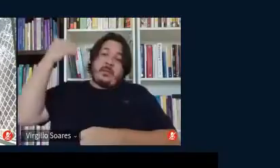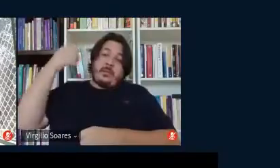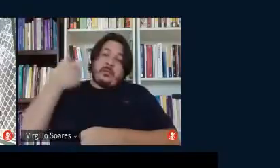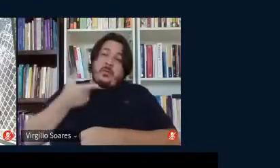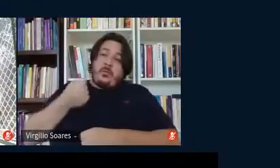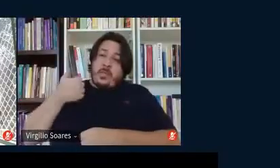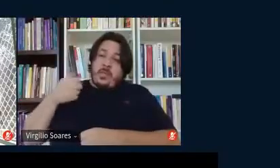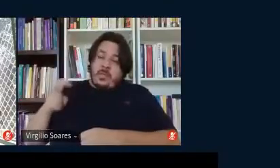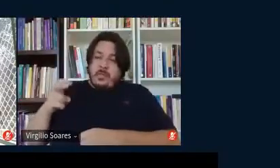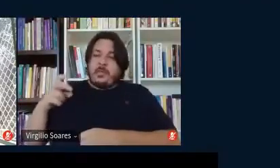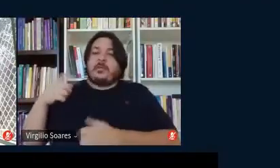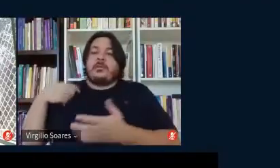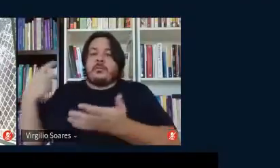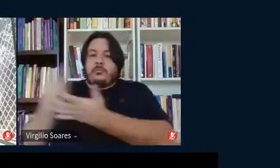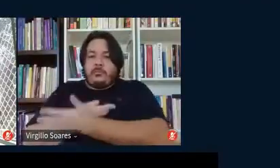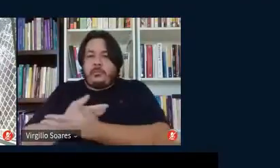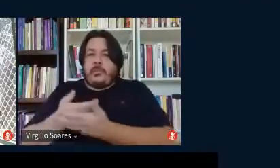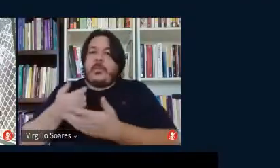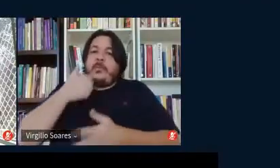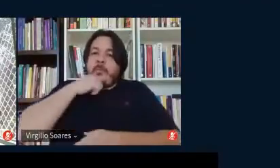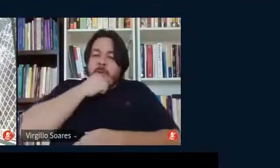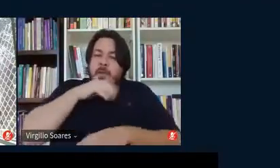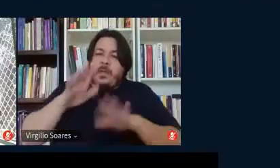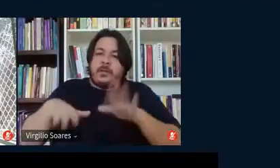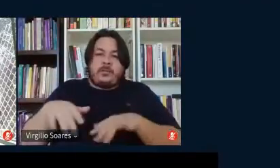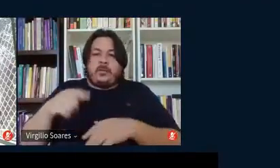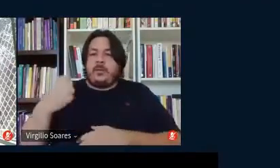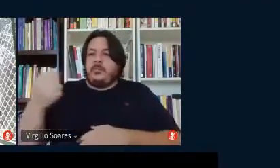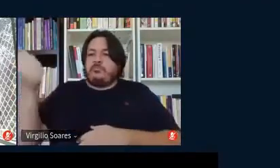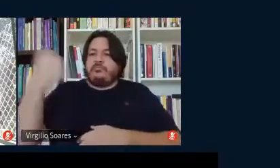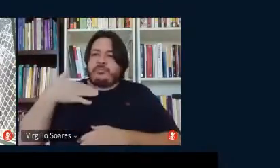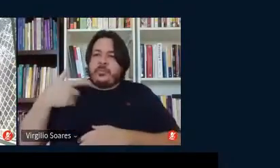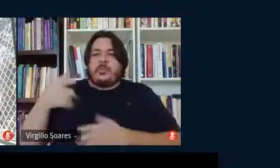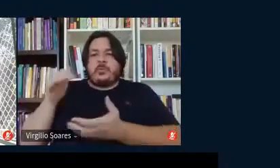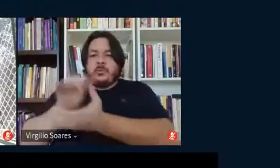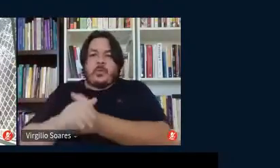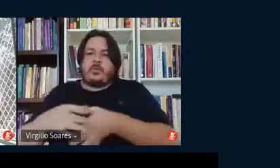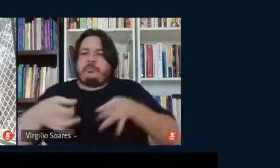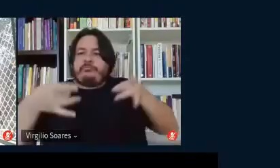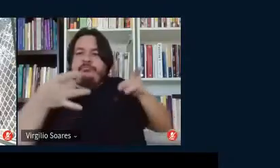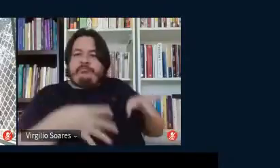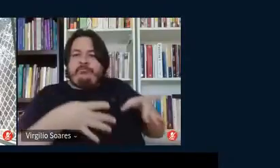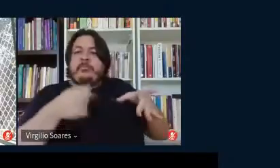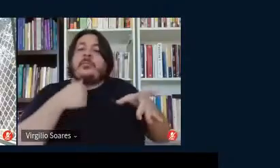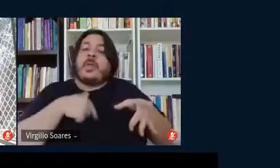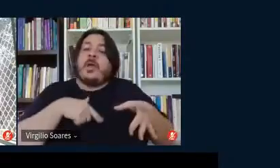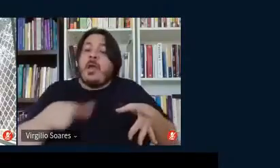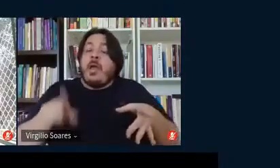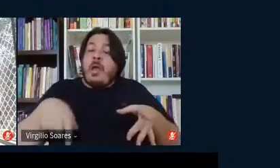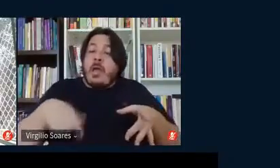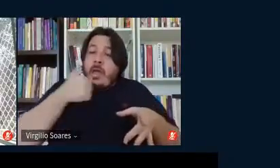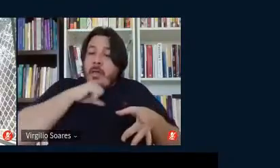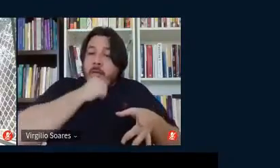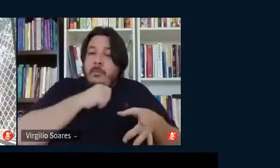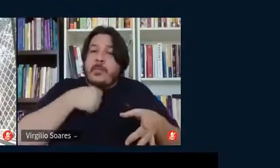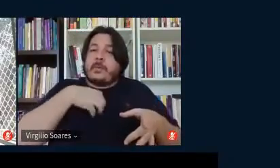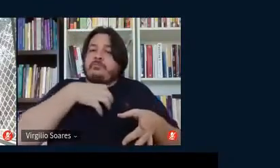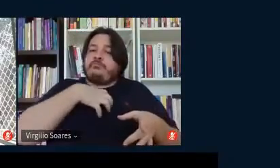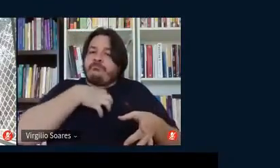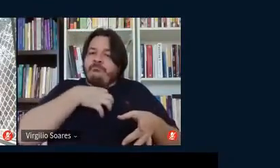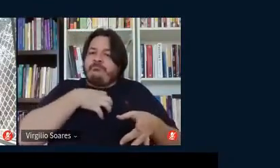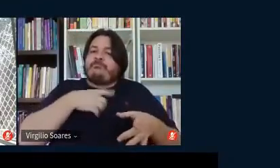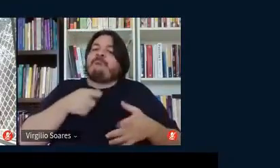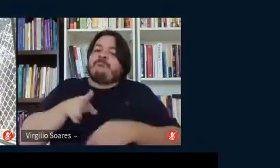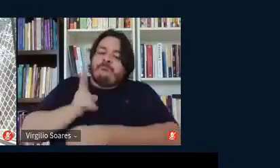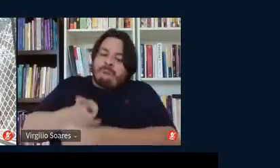com a síndrome congênita, mães muitas vezes abandonadas, né, pelos seus esposos, seus companheiros, são essas mães que continuam no cuidado atualmente, e